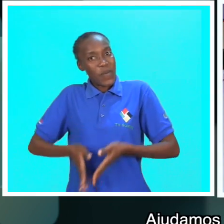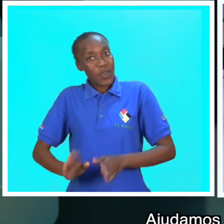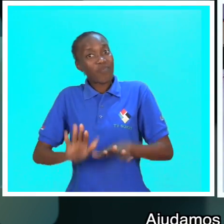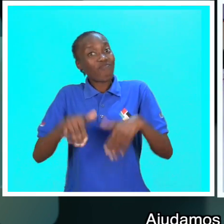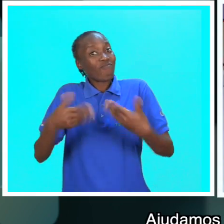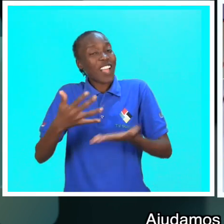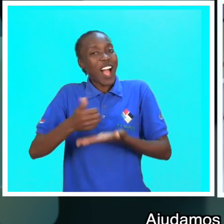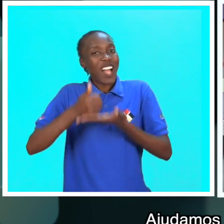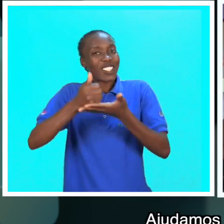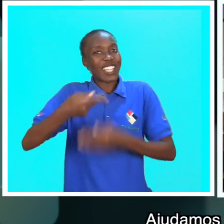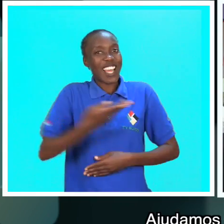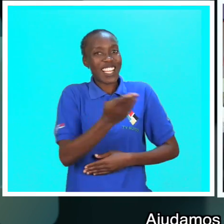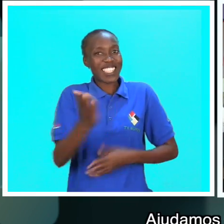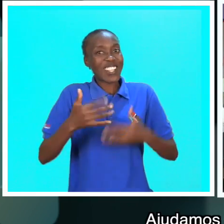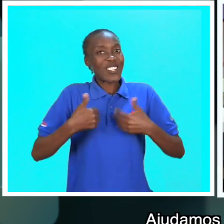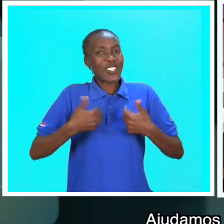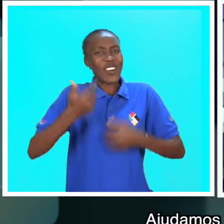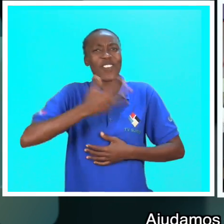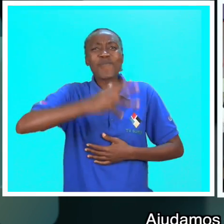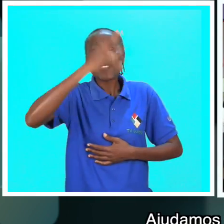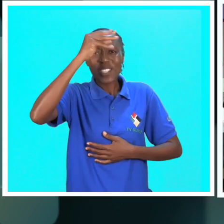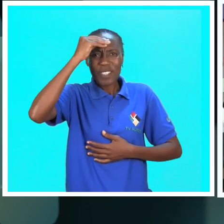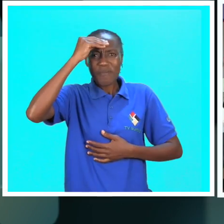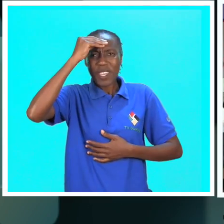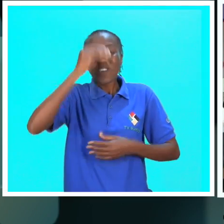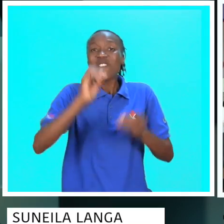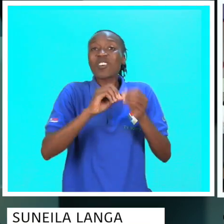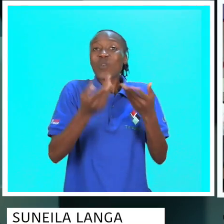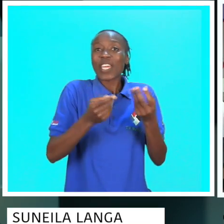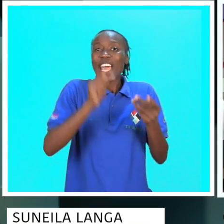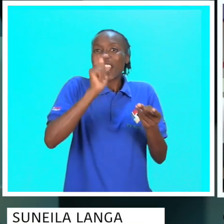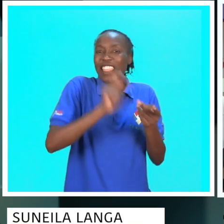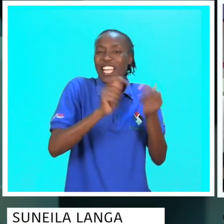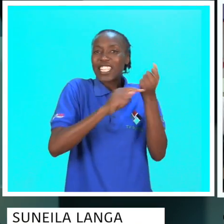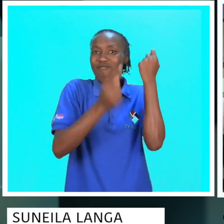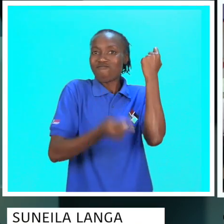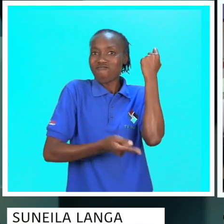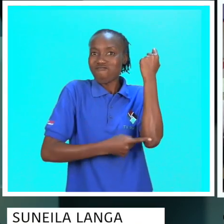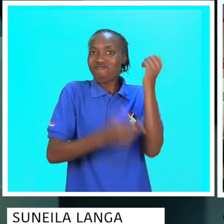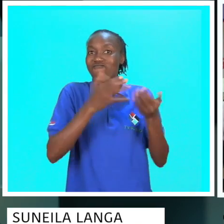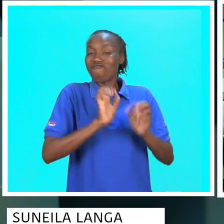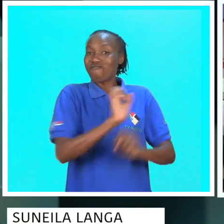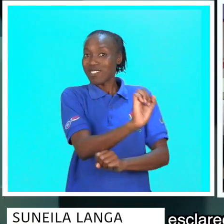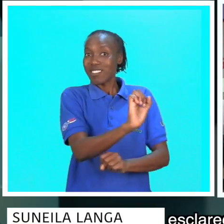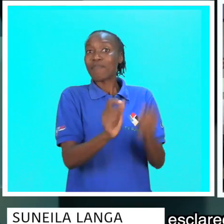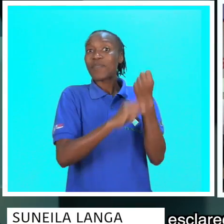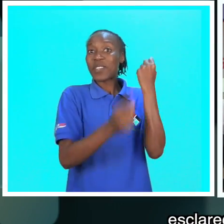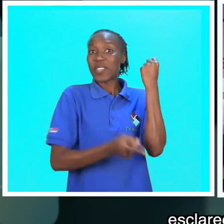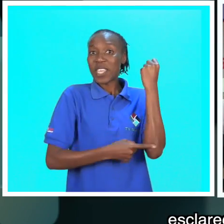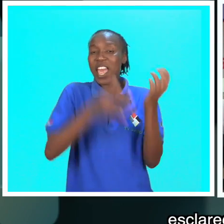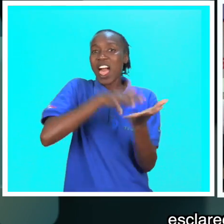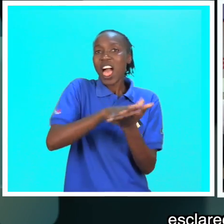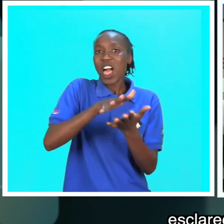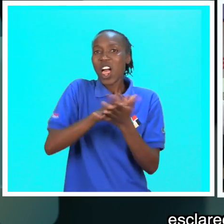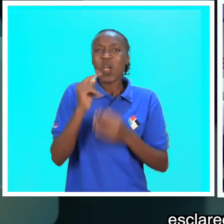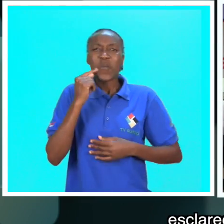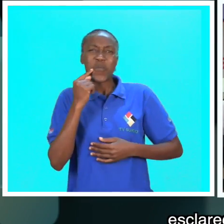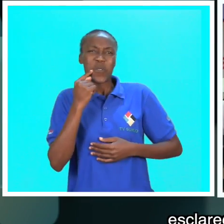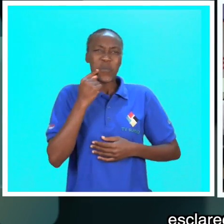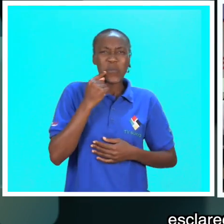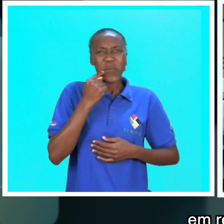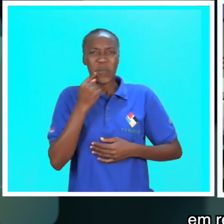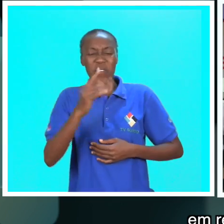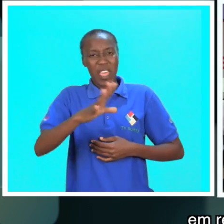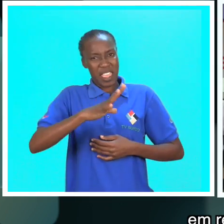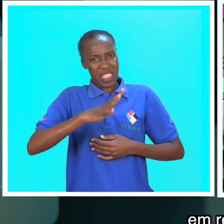né? Ajudamos eles a perceberem o que é mais planeamento familiar, testagem, aconselhamento, esclarecimento e certas dúvidas que